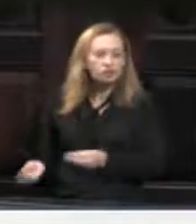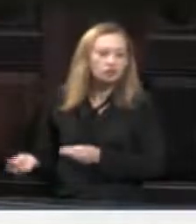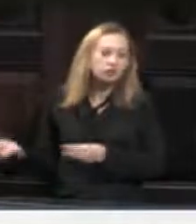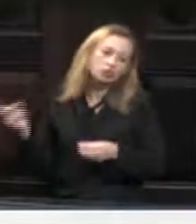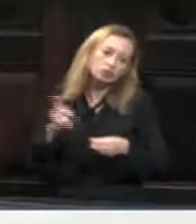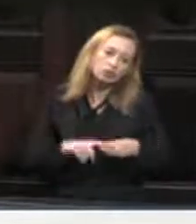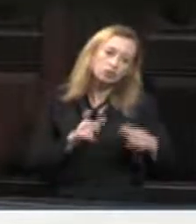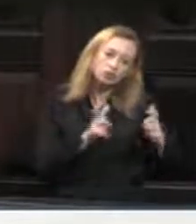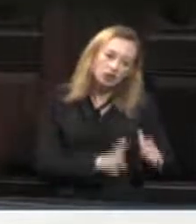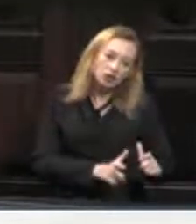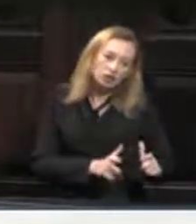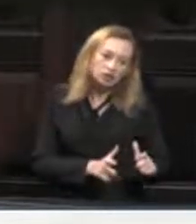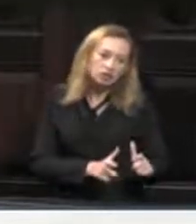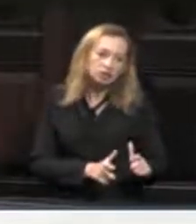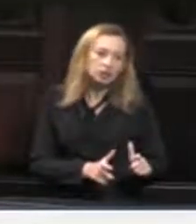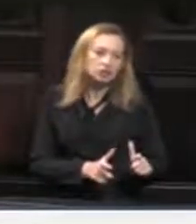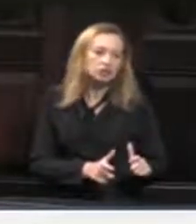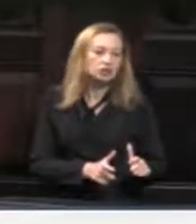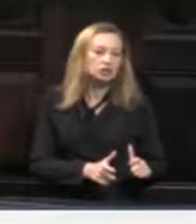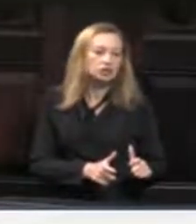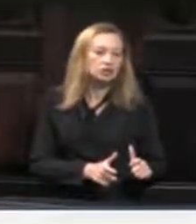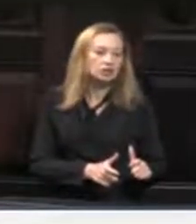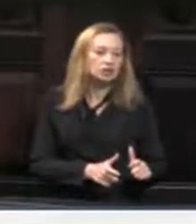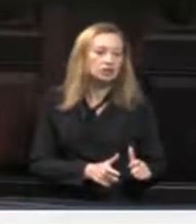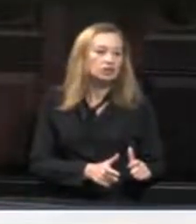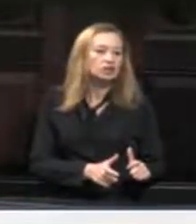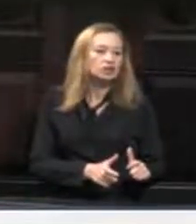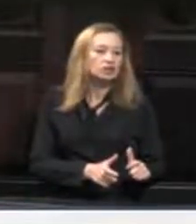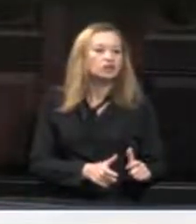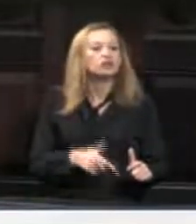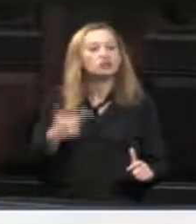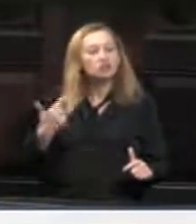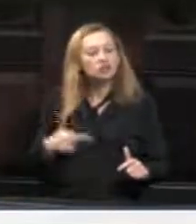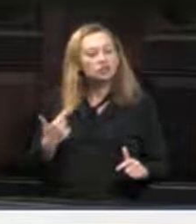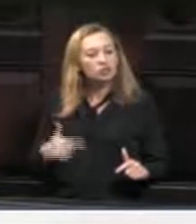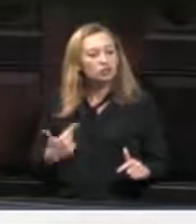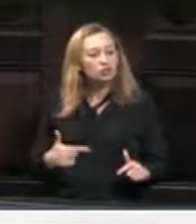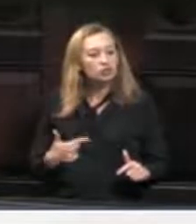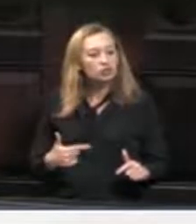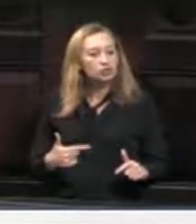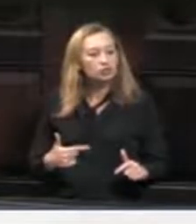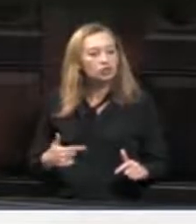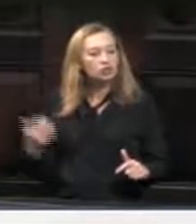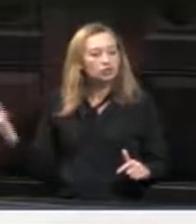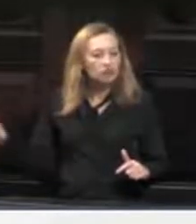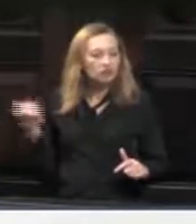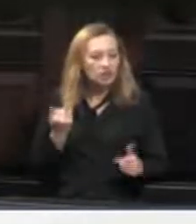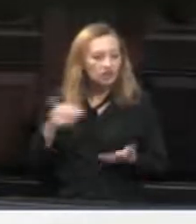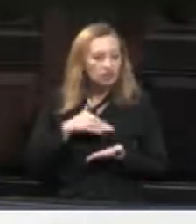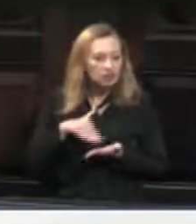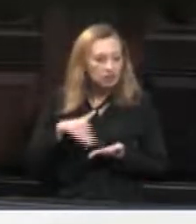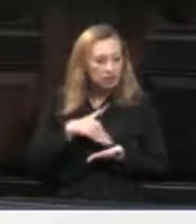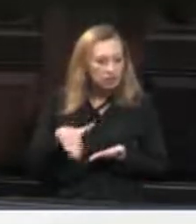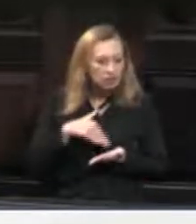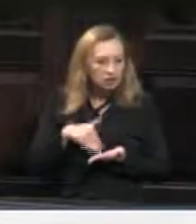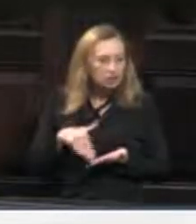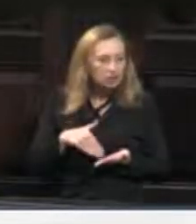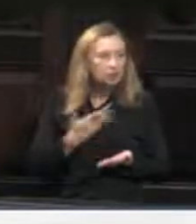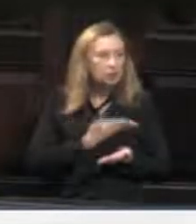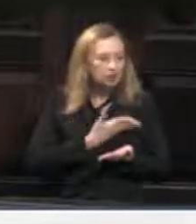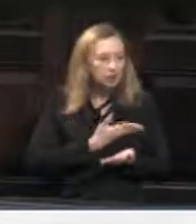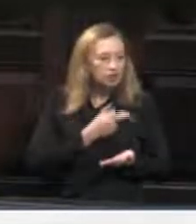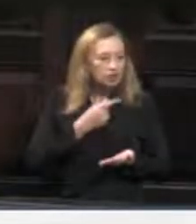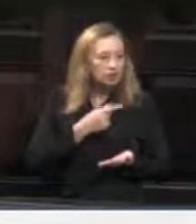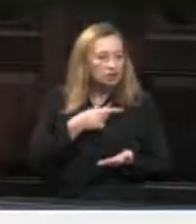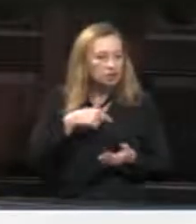qualquer maneira, embora com boa expectativa dessa reunião, segundo o relato do Hugo e da Catarina, eu não participei da reunião, mas pelo visto Vossa Excelência participou,